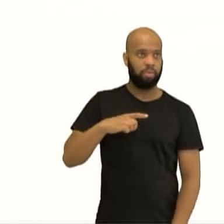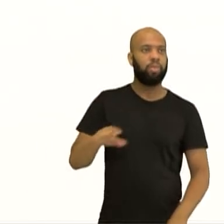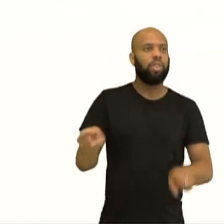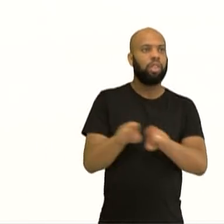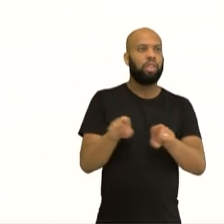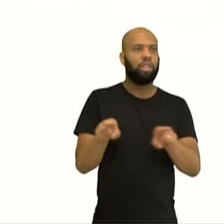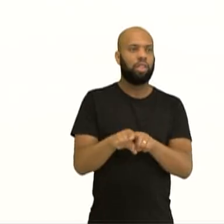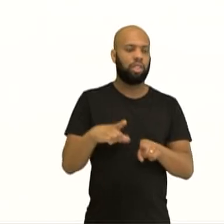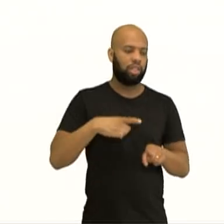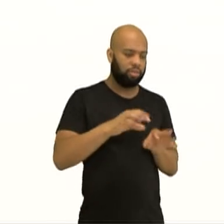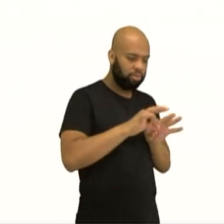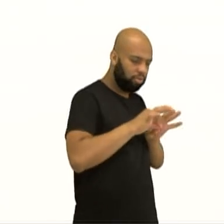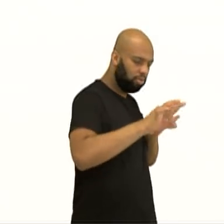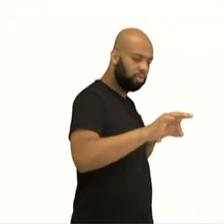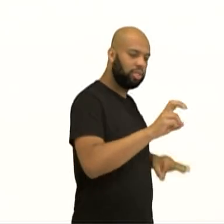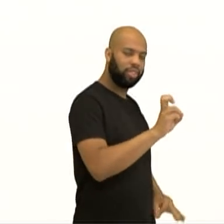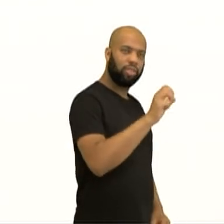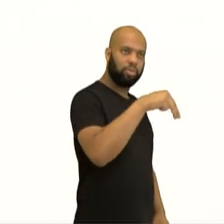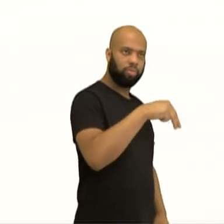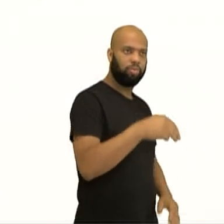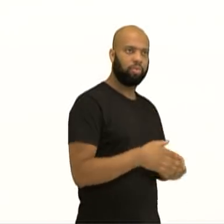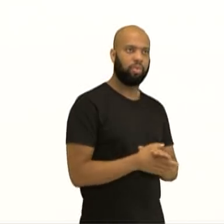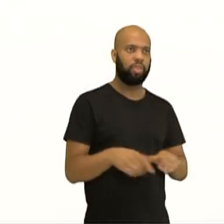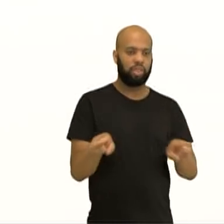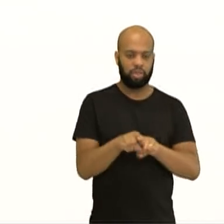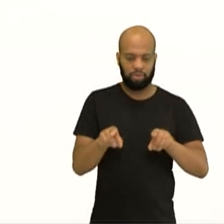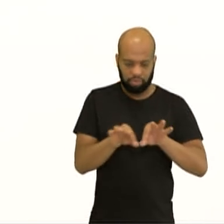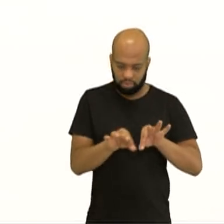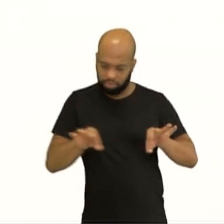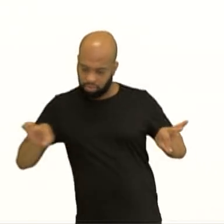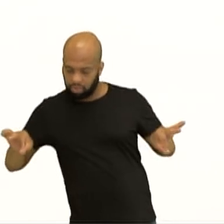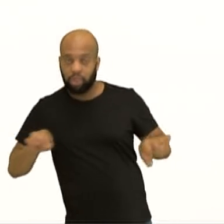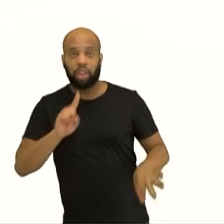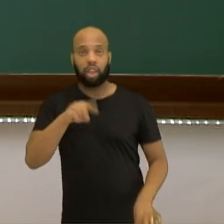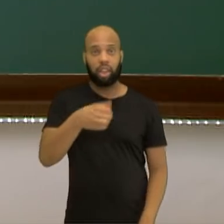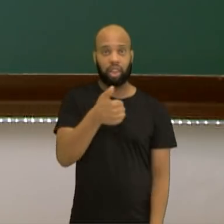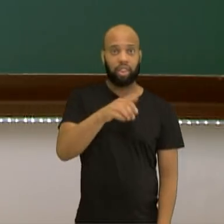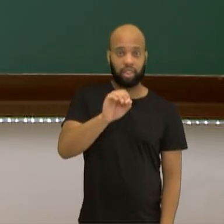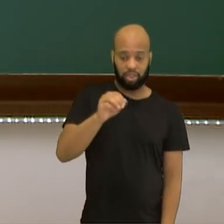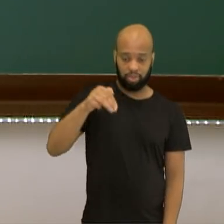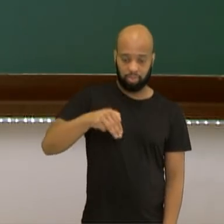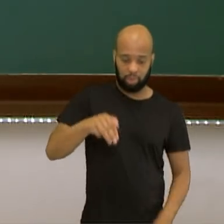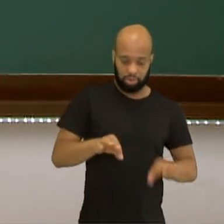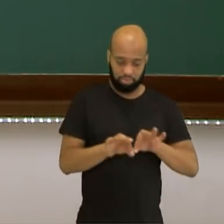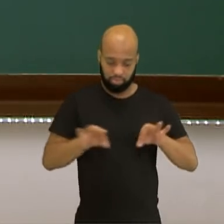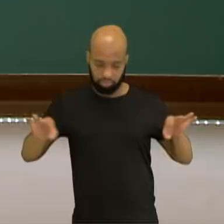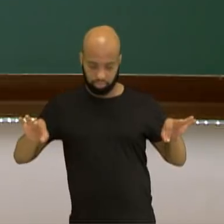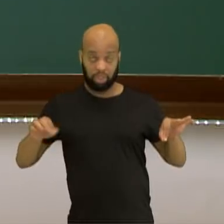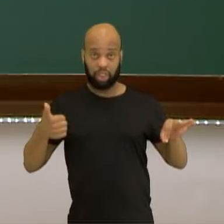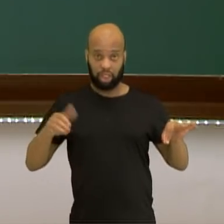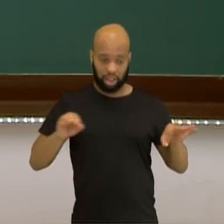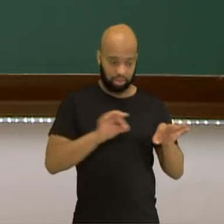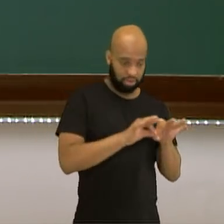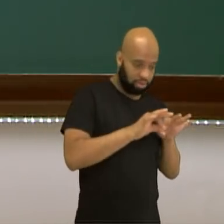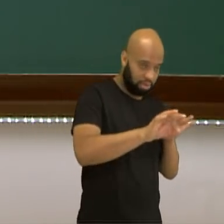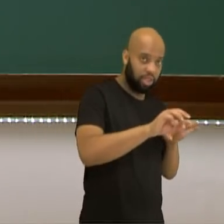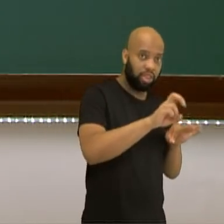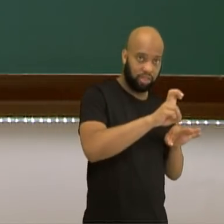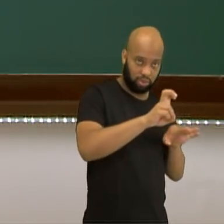largura 5 metros e o comprimento 10 metros da quadra.